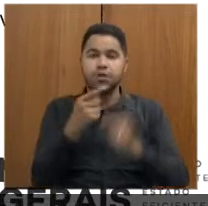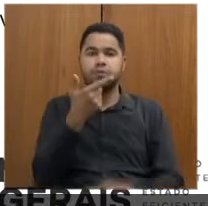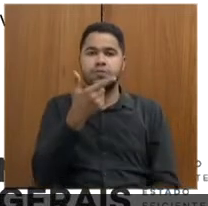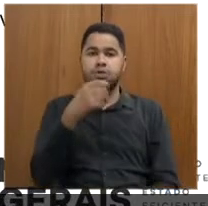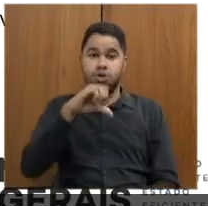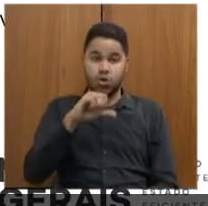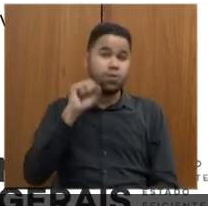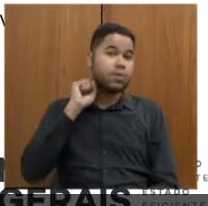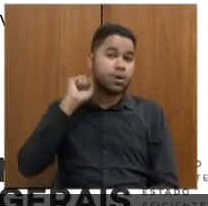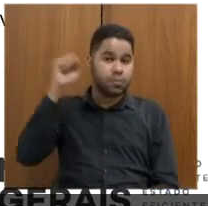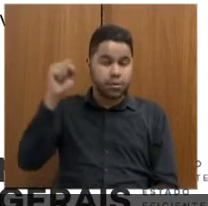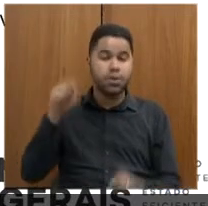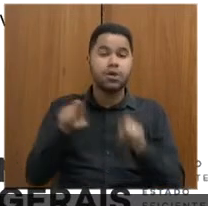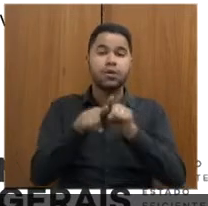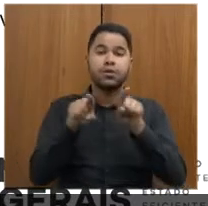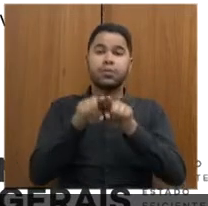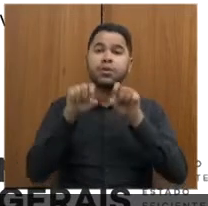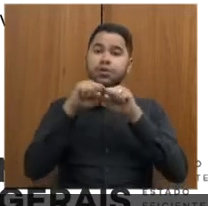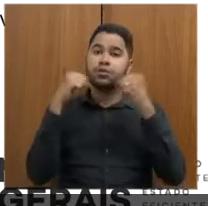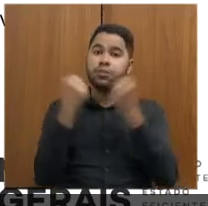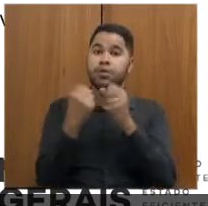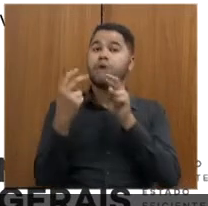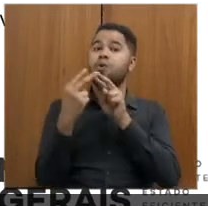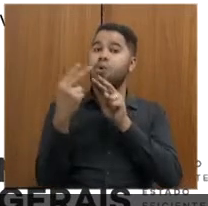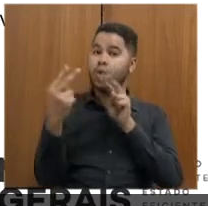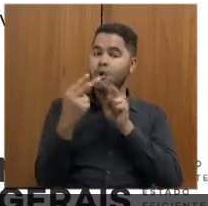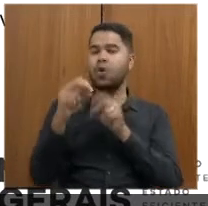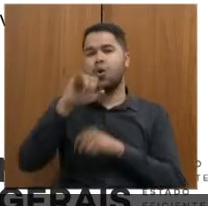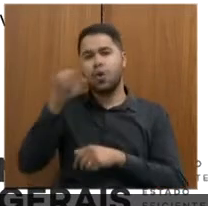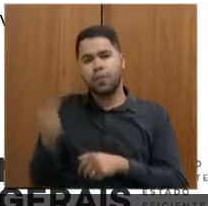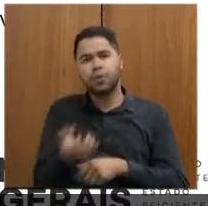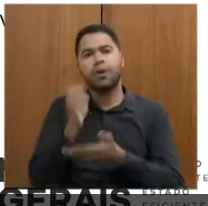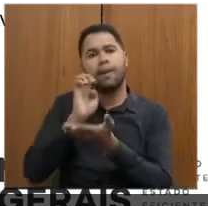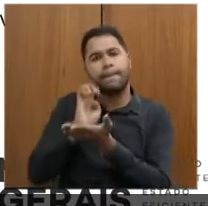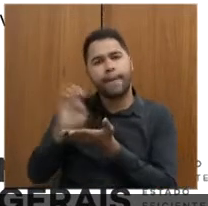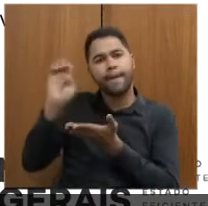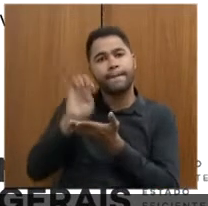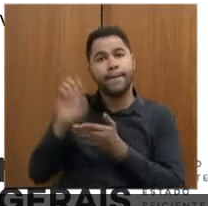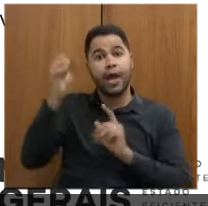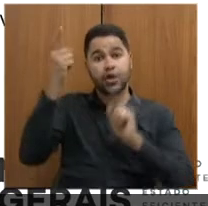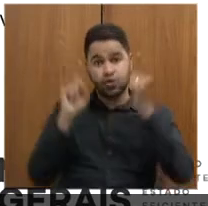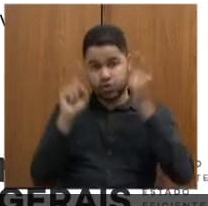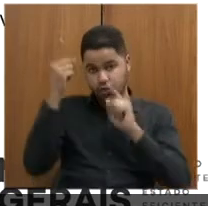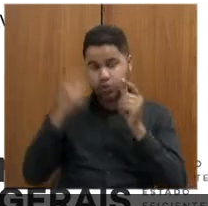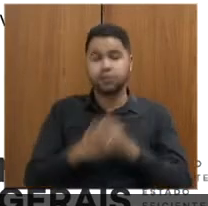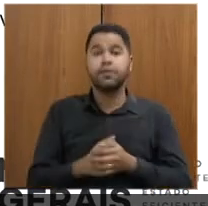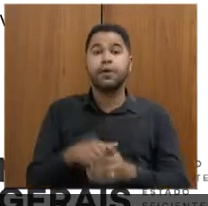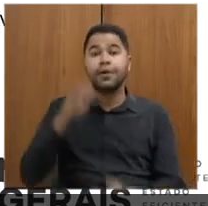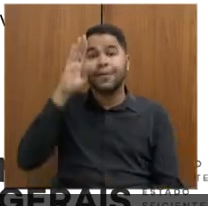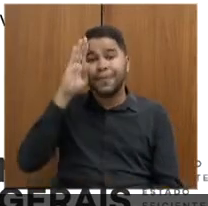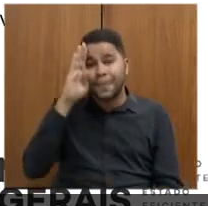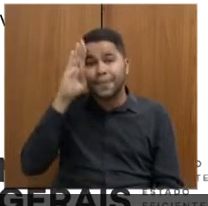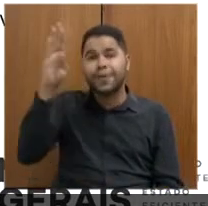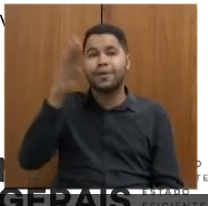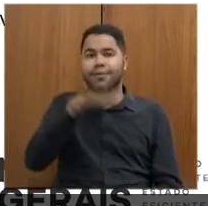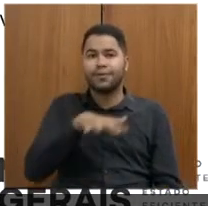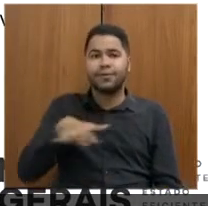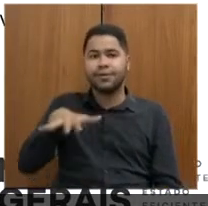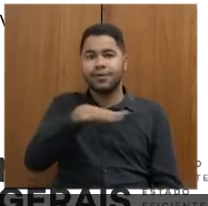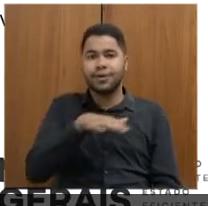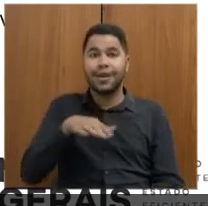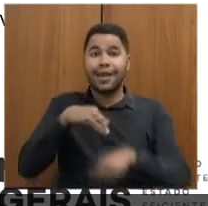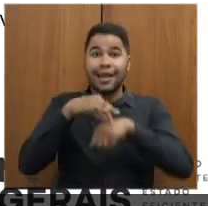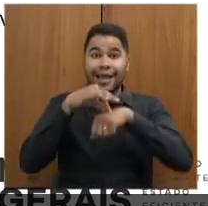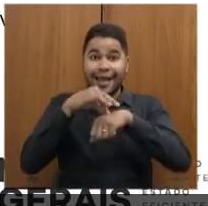quatro também o seminário online com oportunidades de exportação para o mercado chileno principalmente no setor da